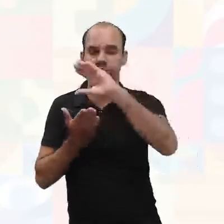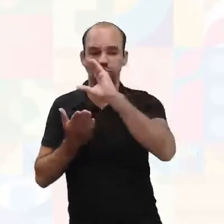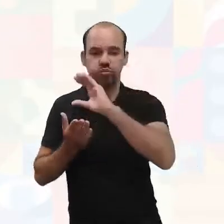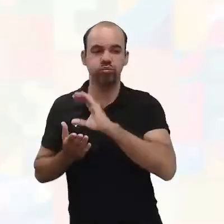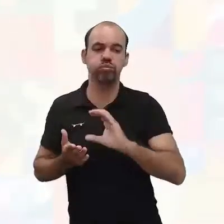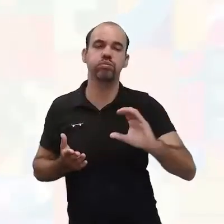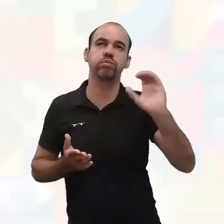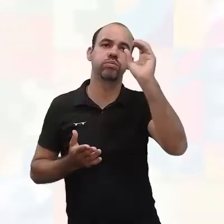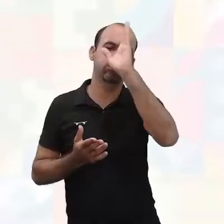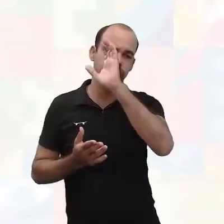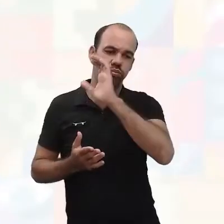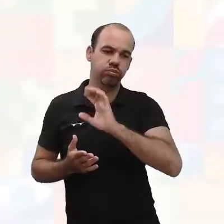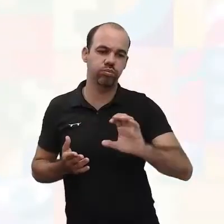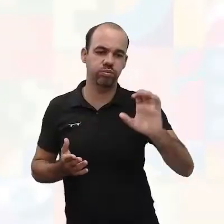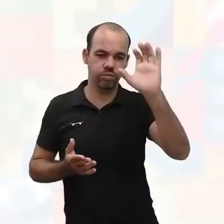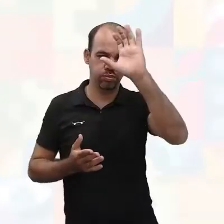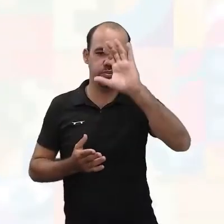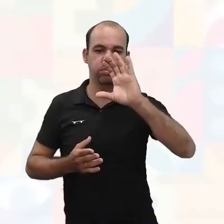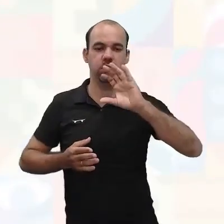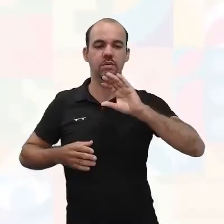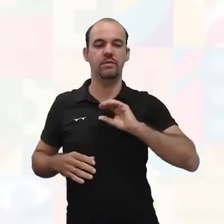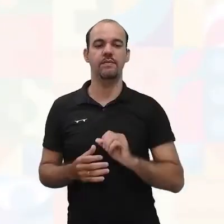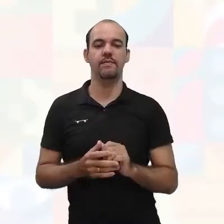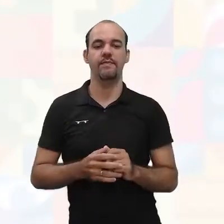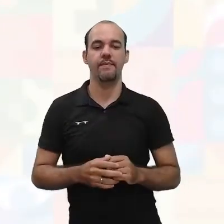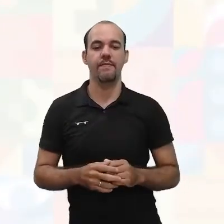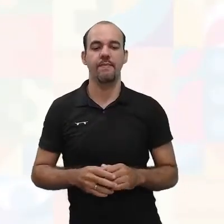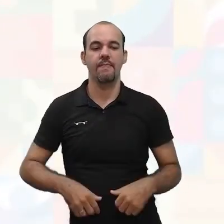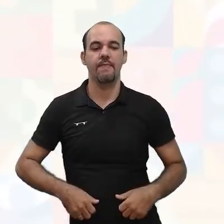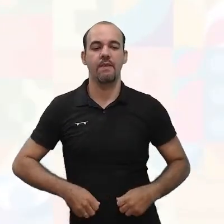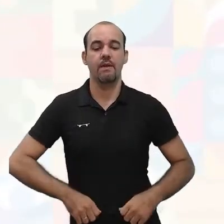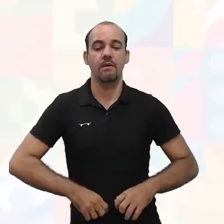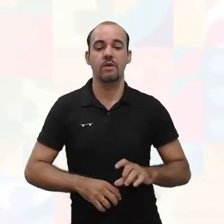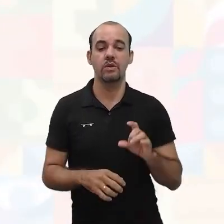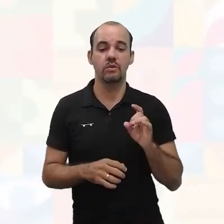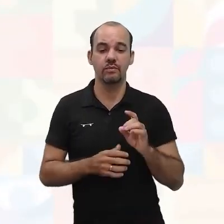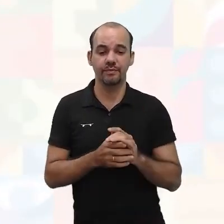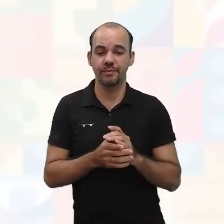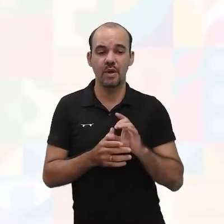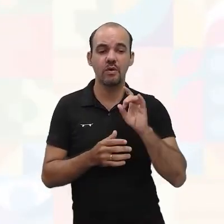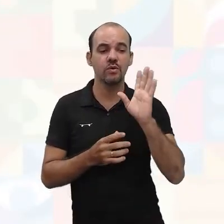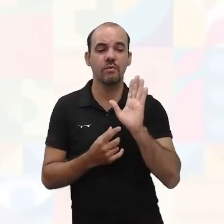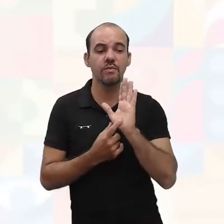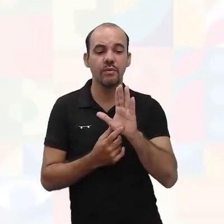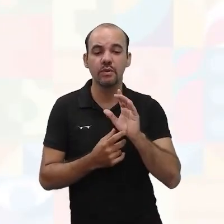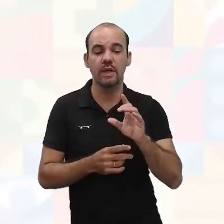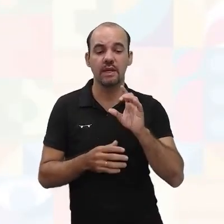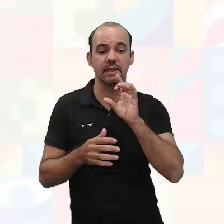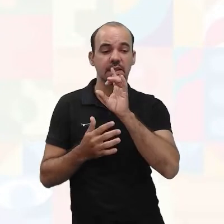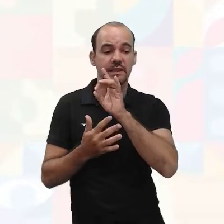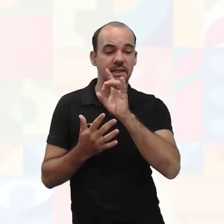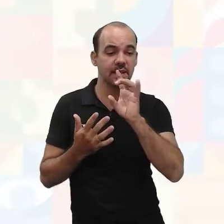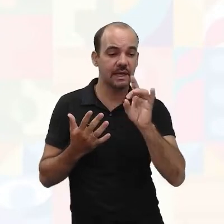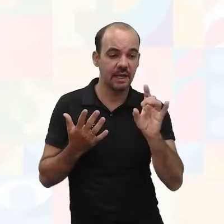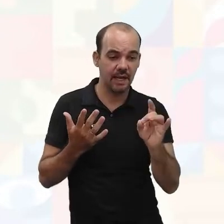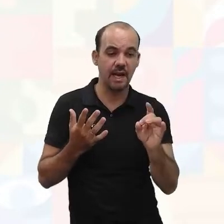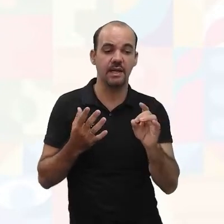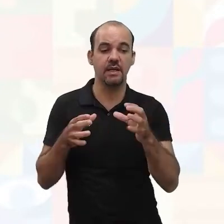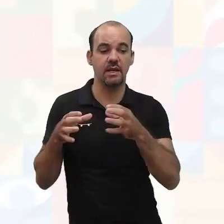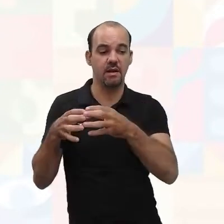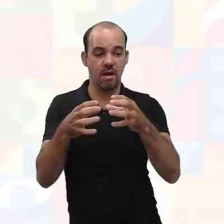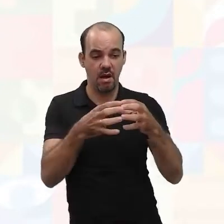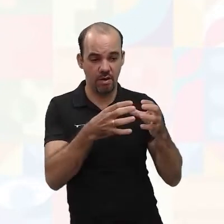municípios. Tá ok? Então, só para balizar, só para situar como é que cada um deles se comporta no que tange